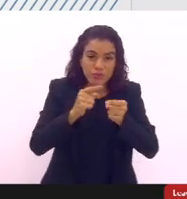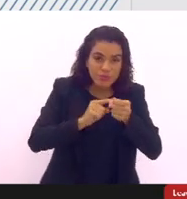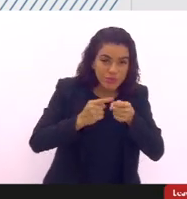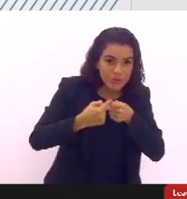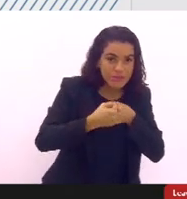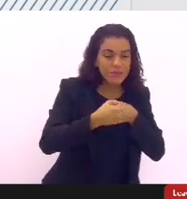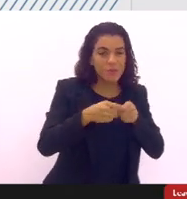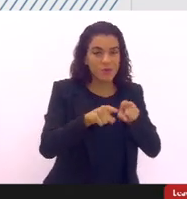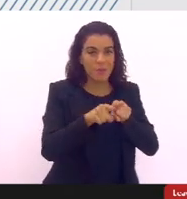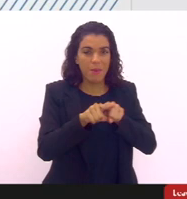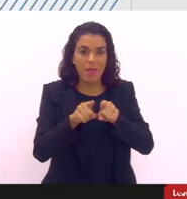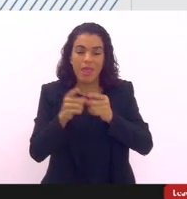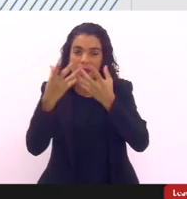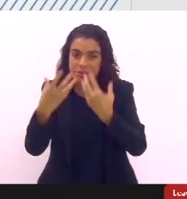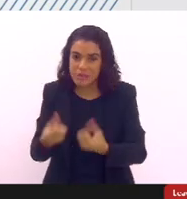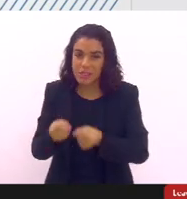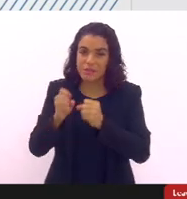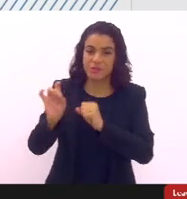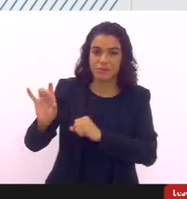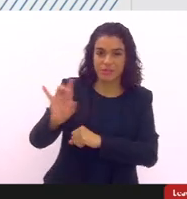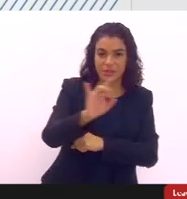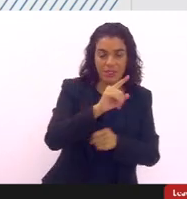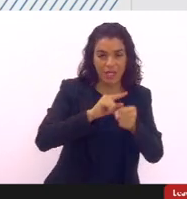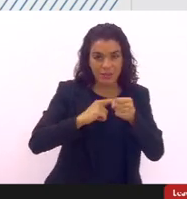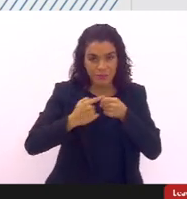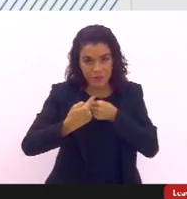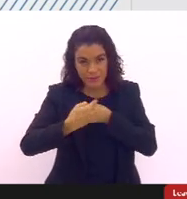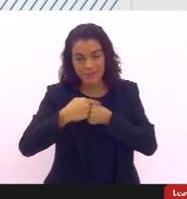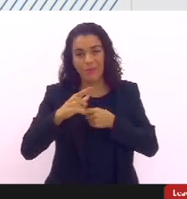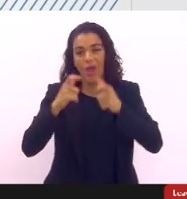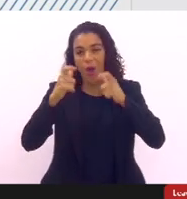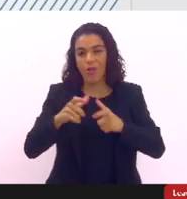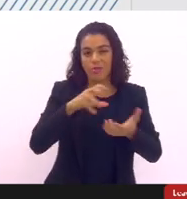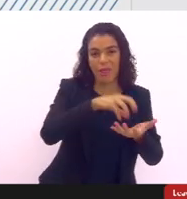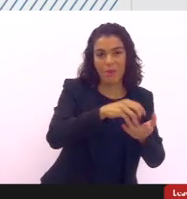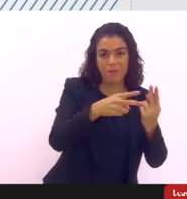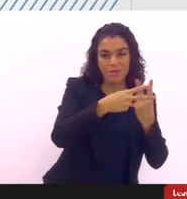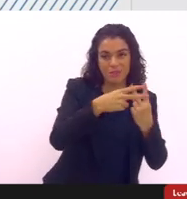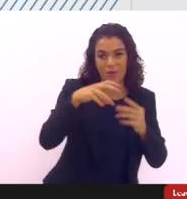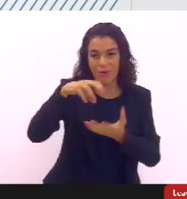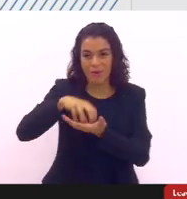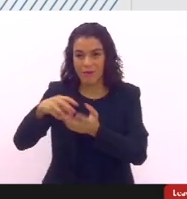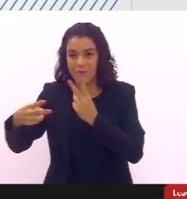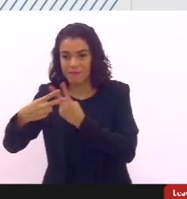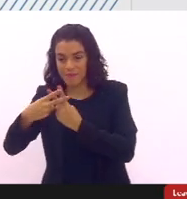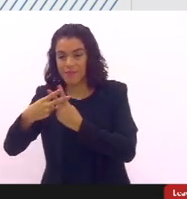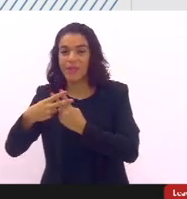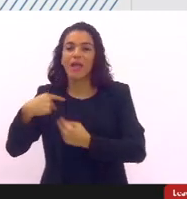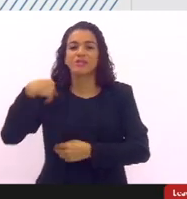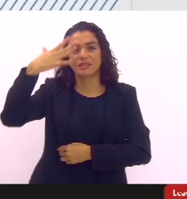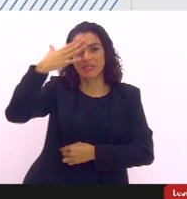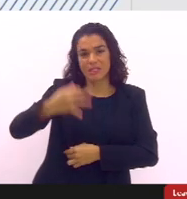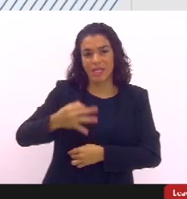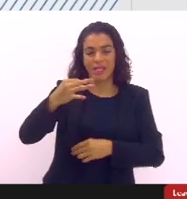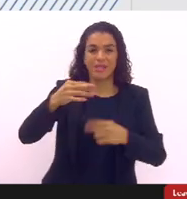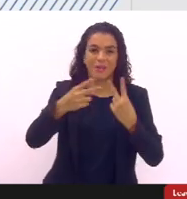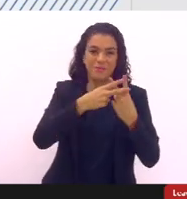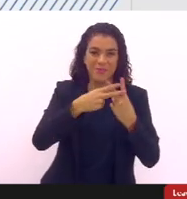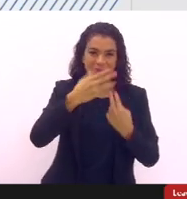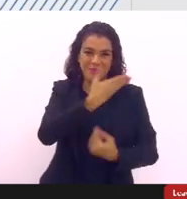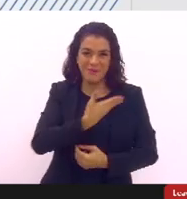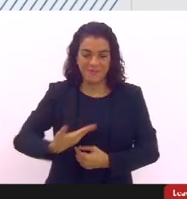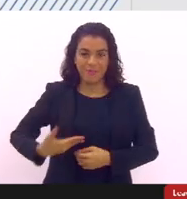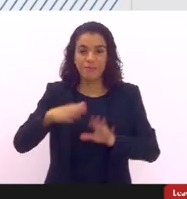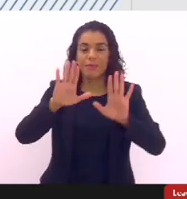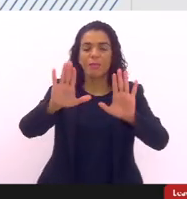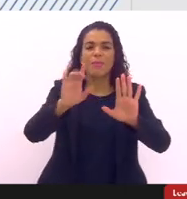adesão municipal de cada um deles no território onde estão as unidades prisionais. A gente entende que a política pública é